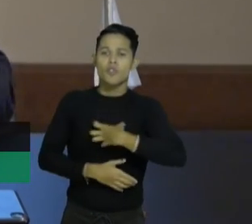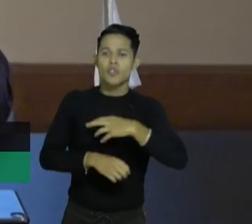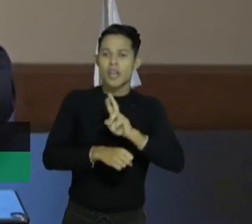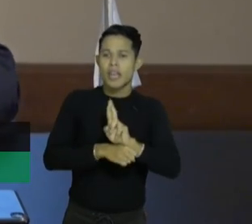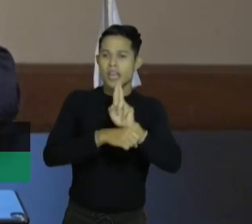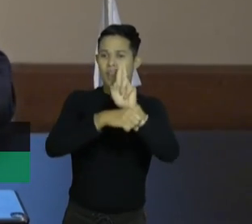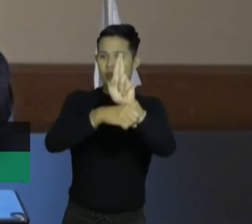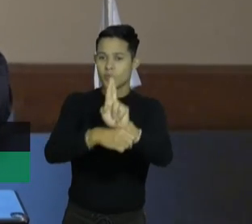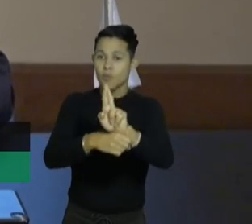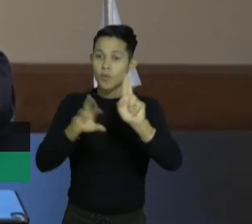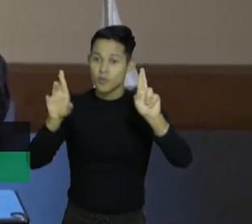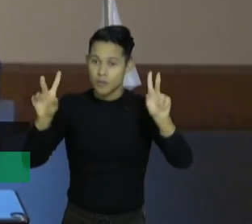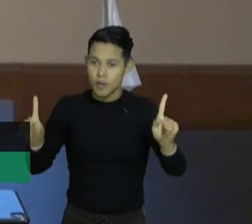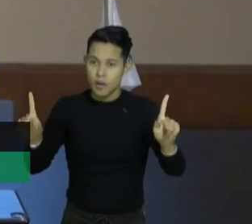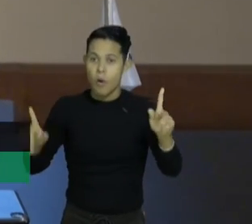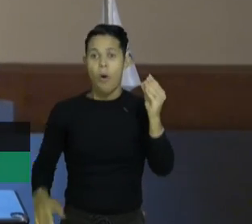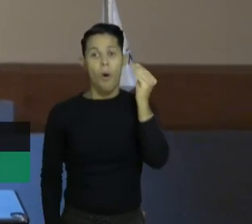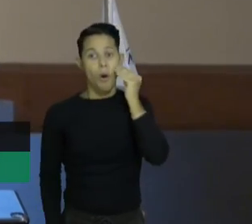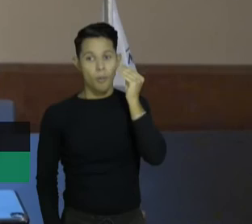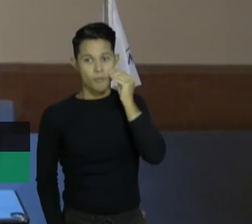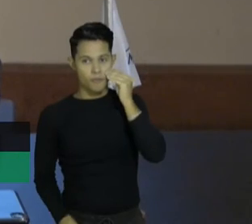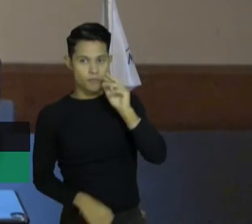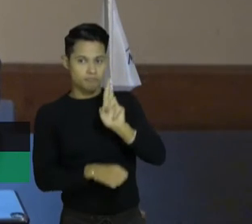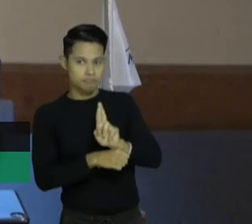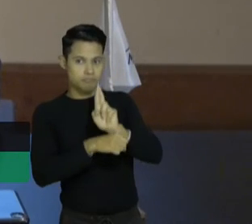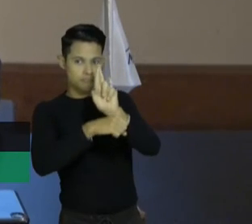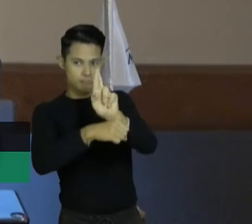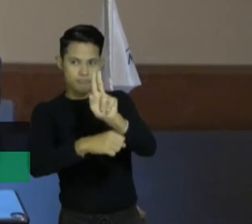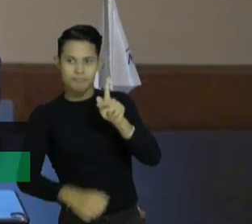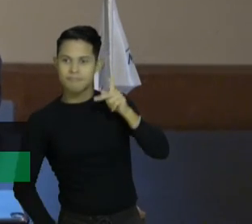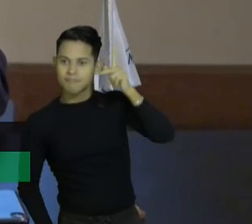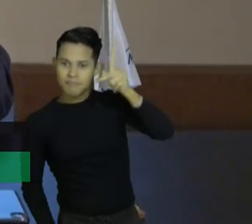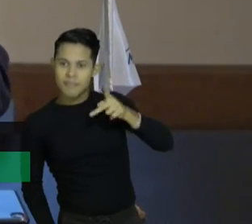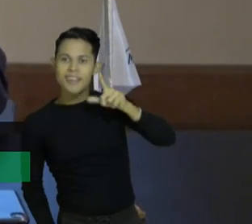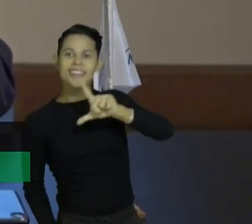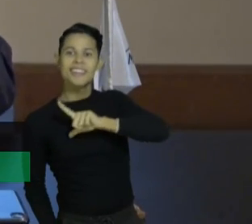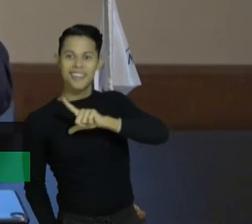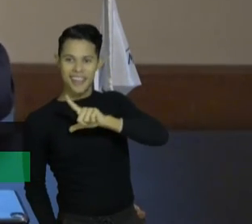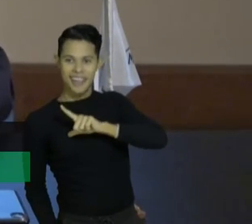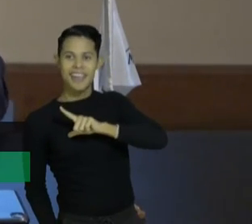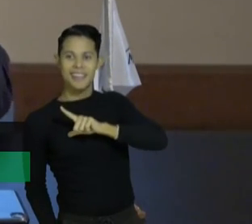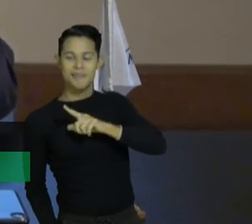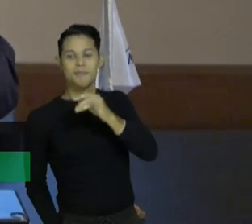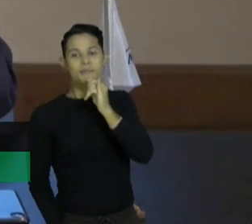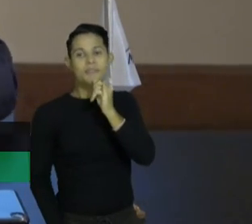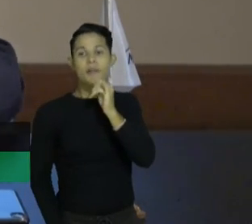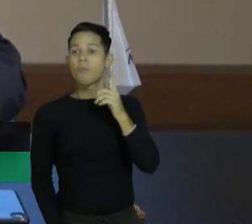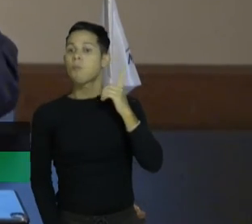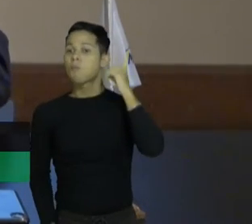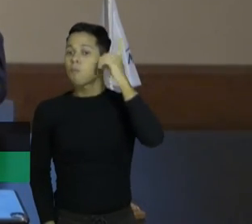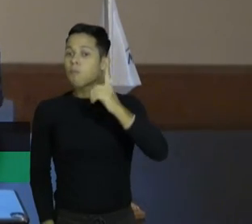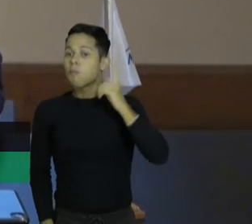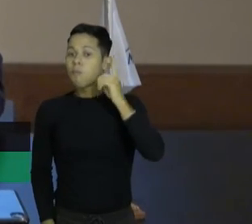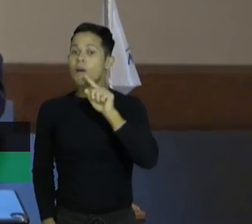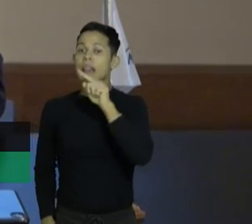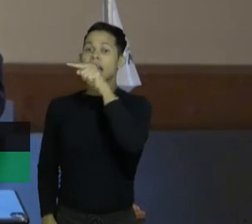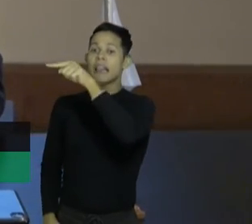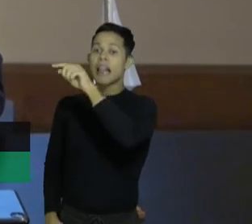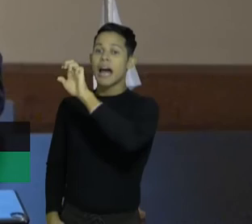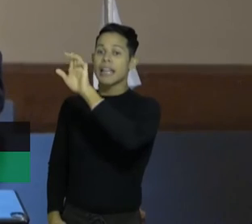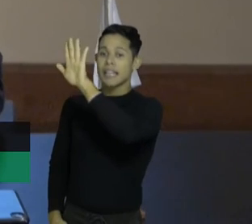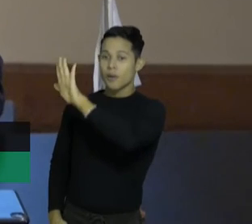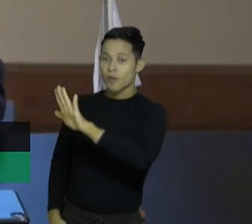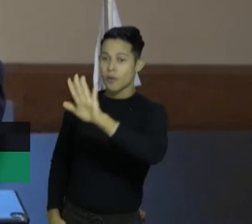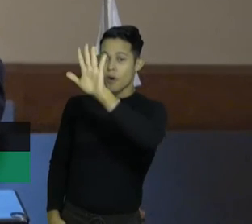existe uma representação política do da chamada digamos dos deputados europeus tem um um